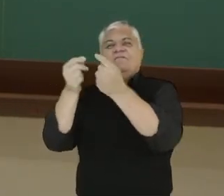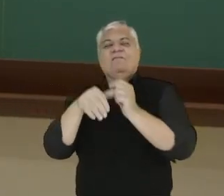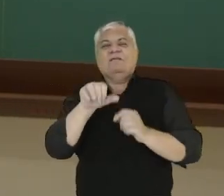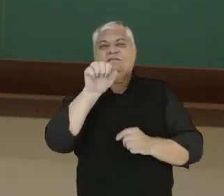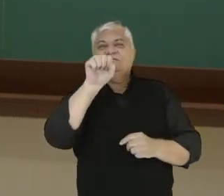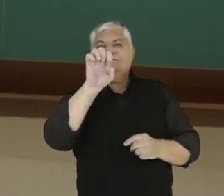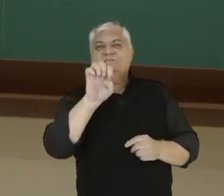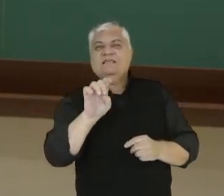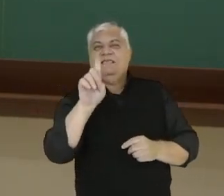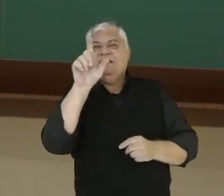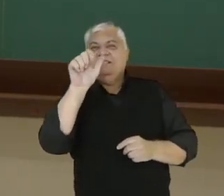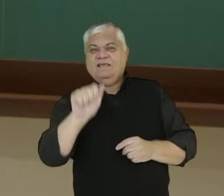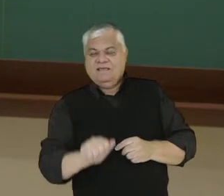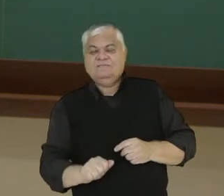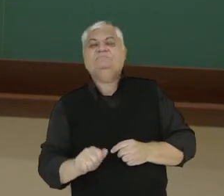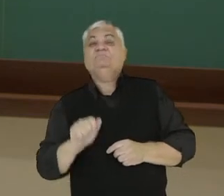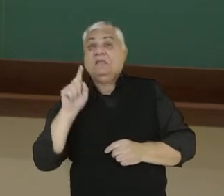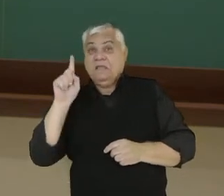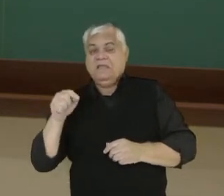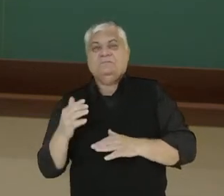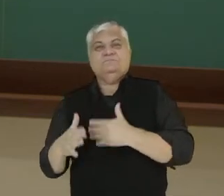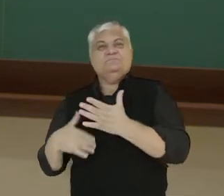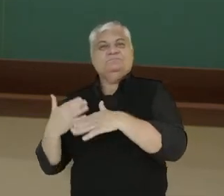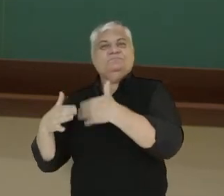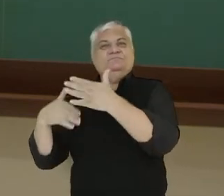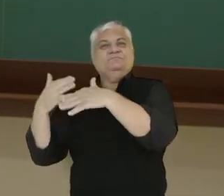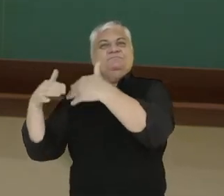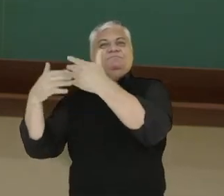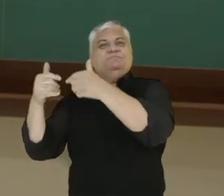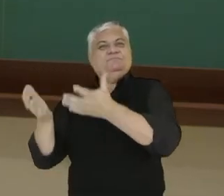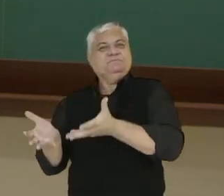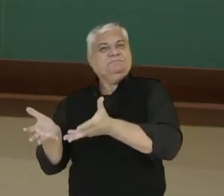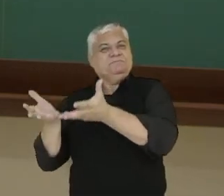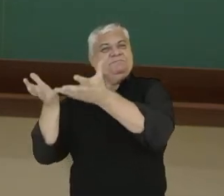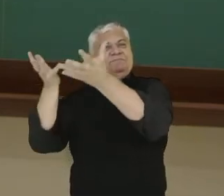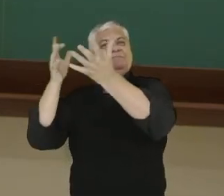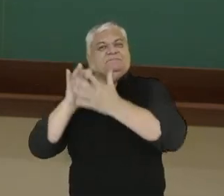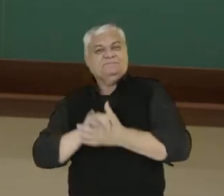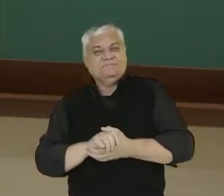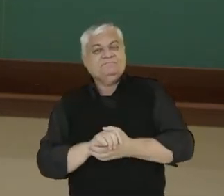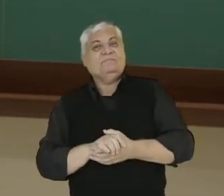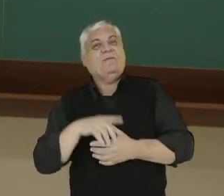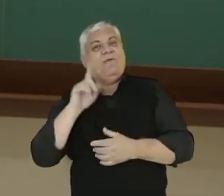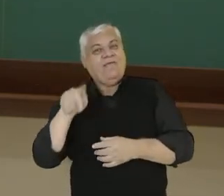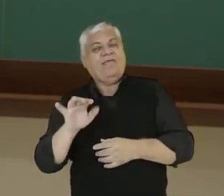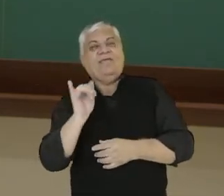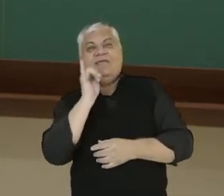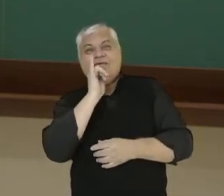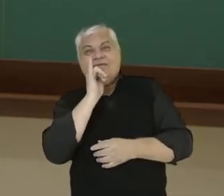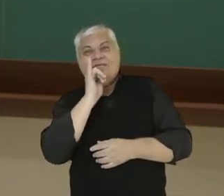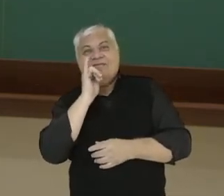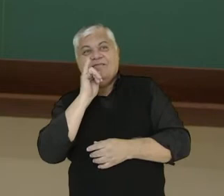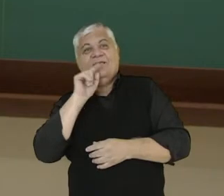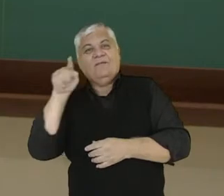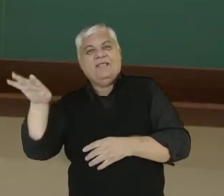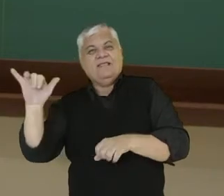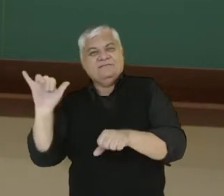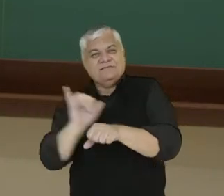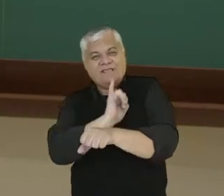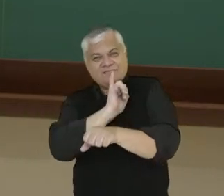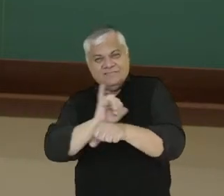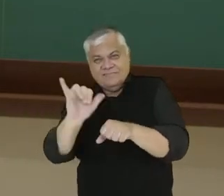característica importante de desenvolvimento econômico desses países envolvidos. Então, mais um exemplo dessa